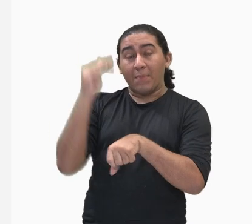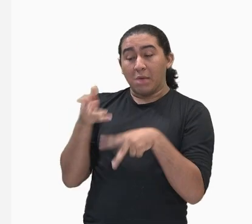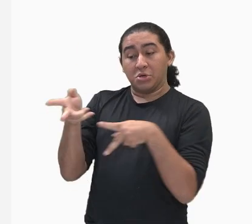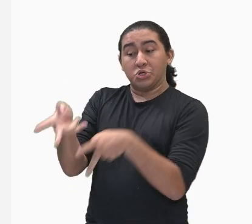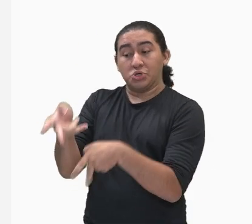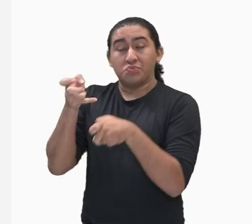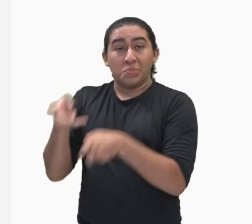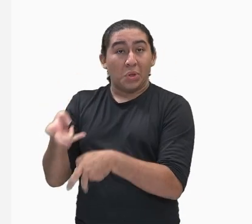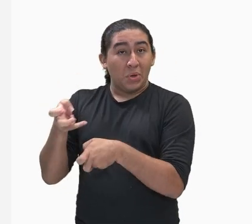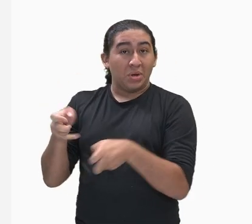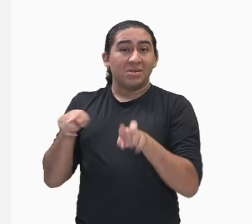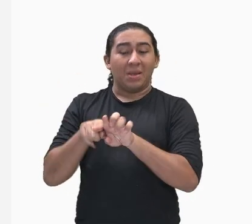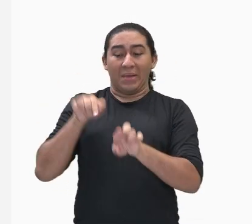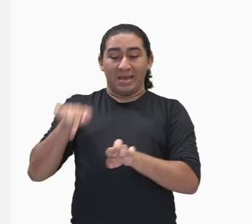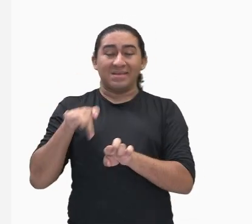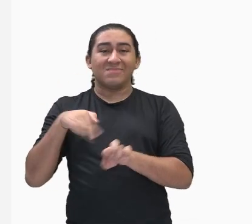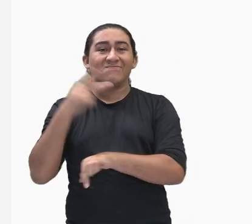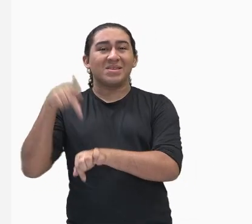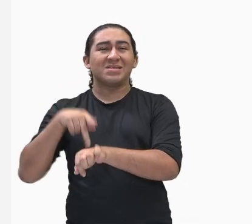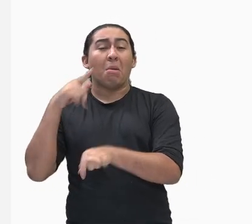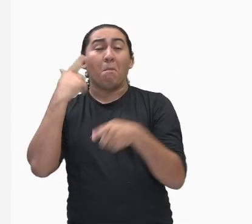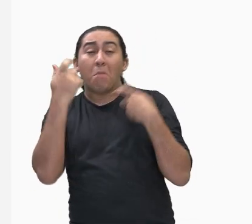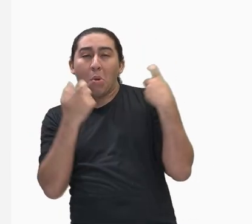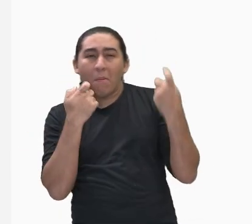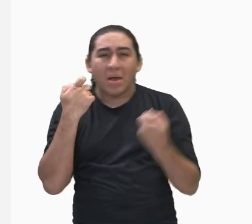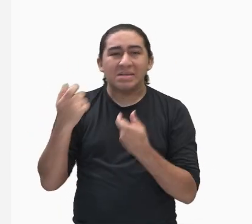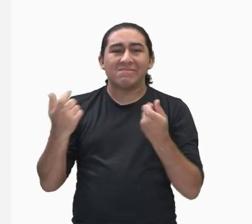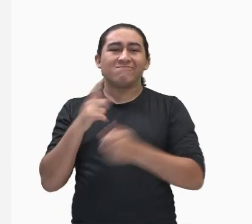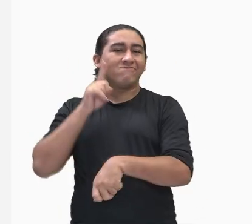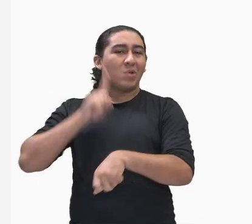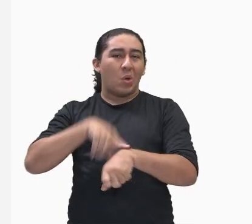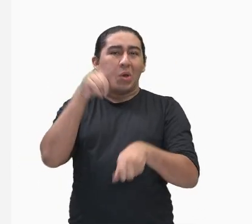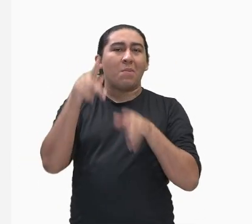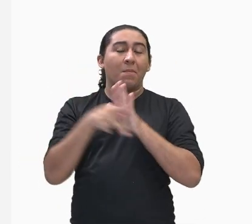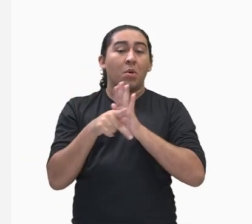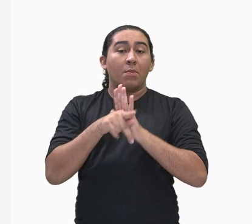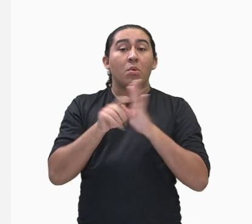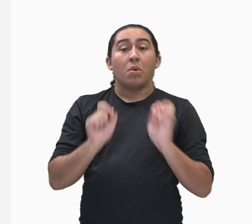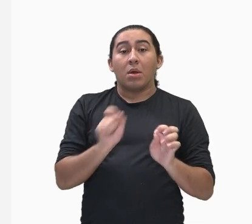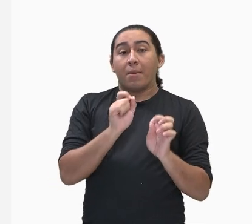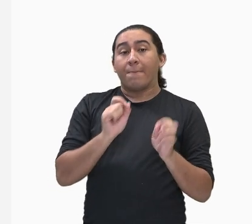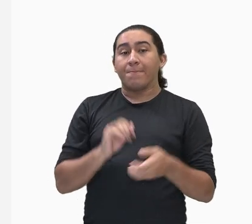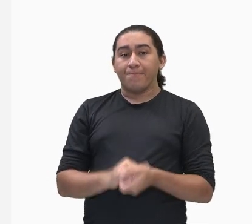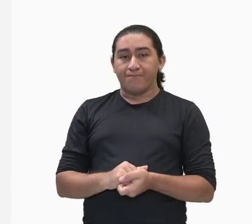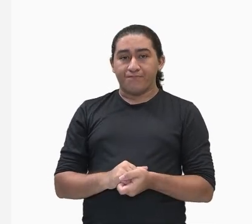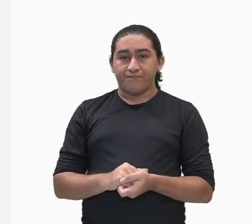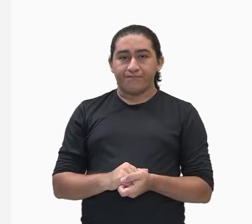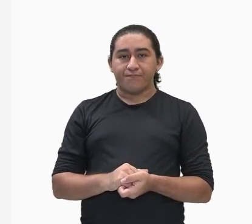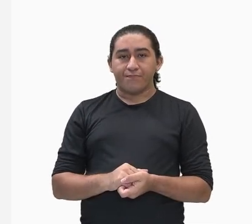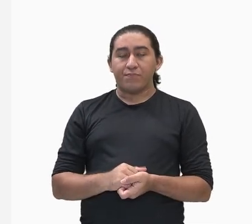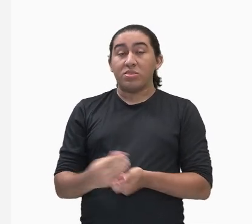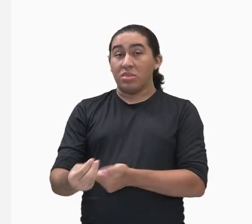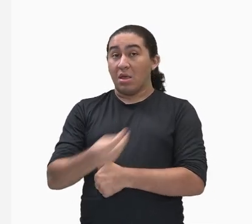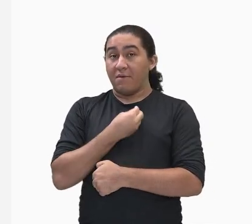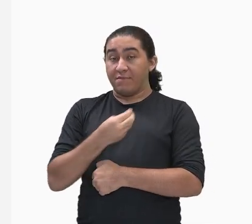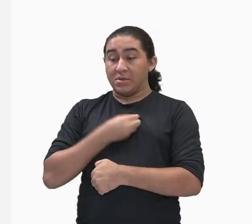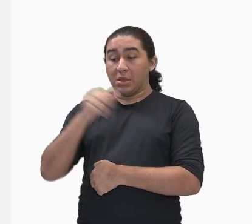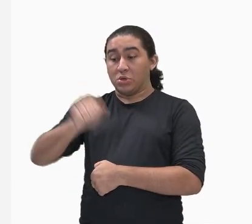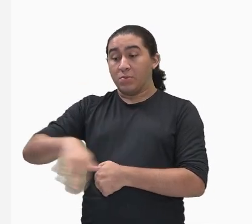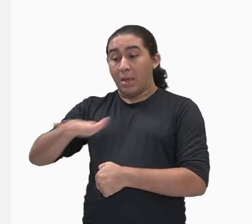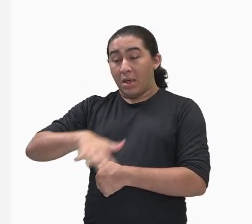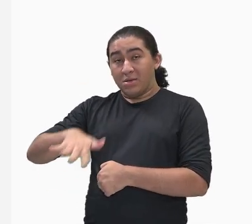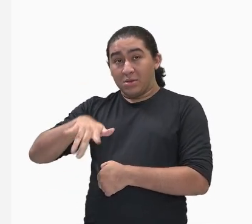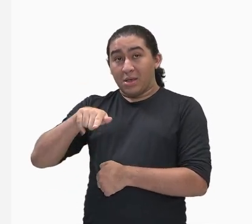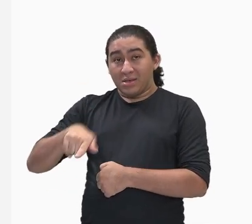que a preocupação imediata dos primeiros colonos, ou seja, os habitantes do território,